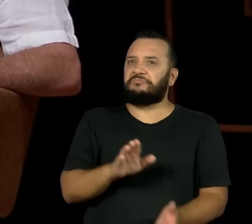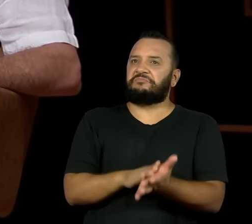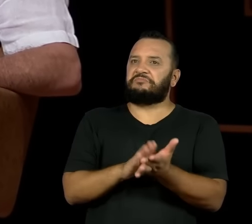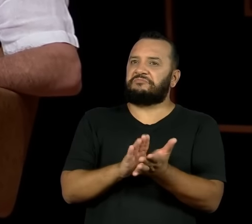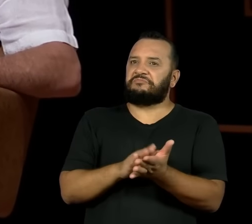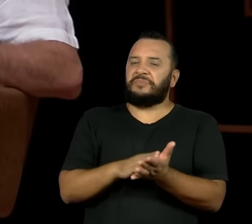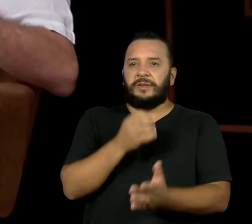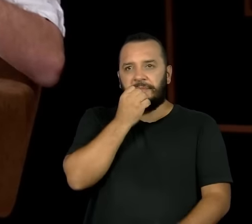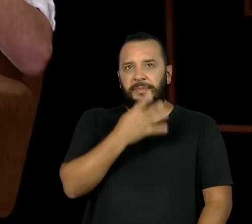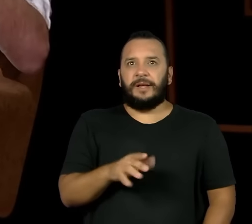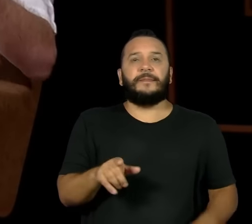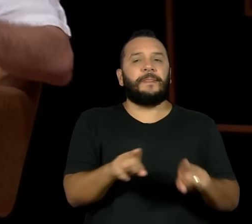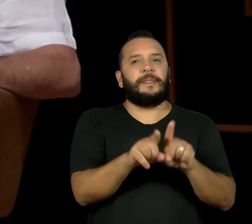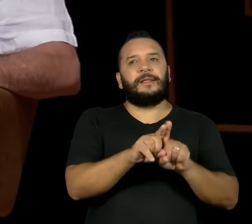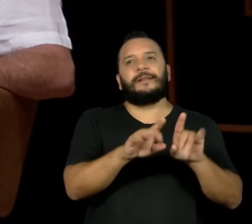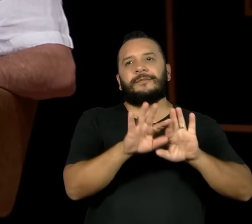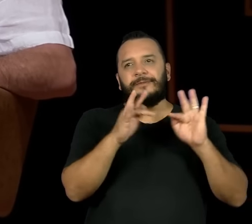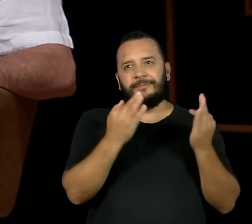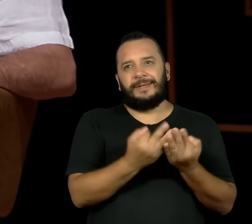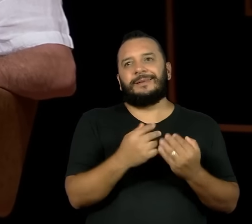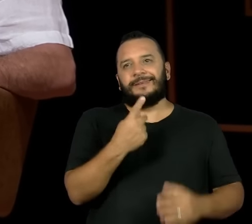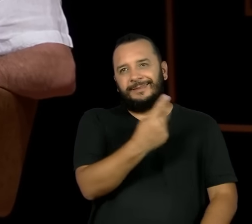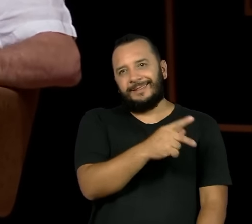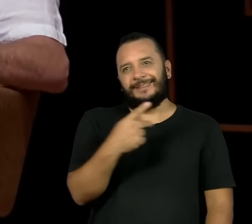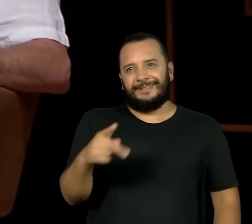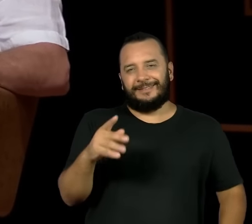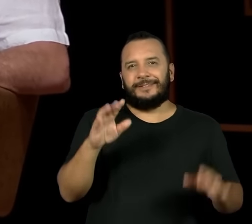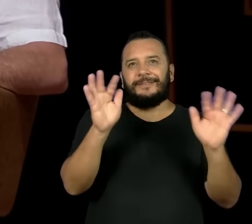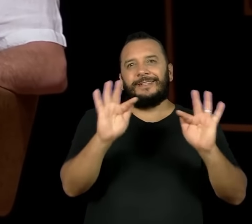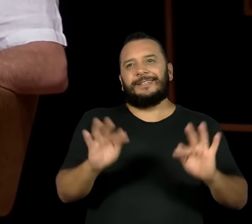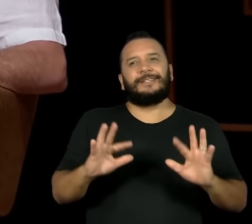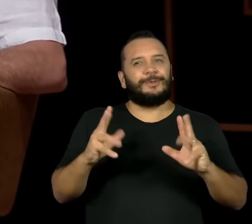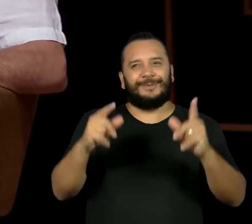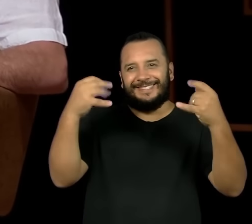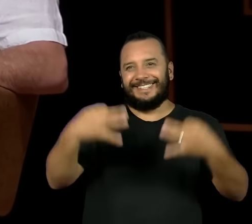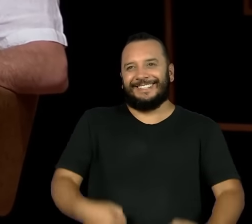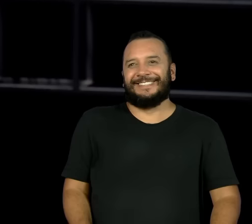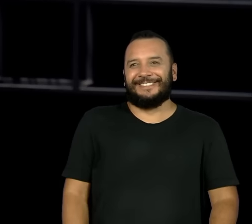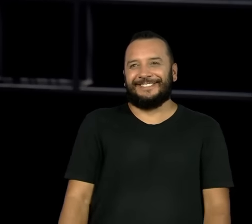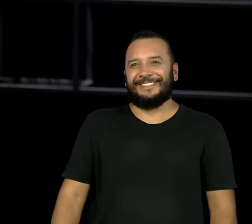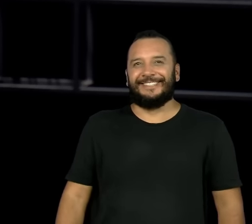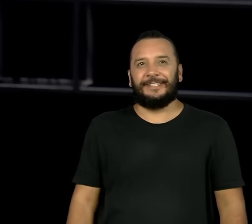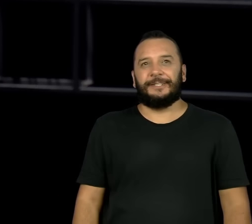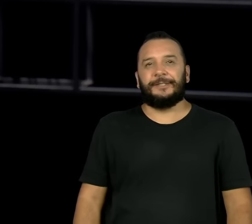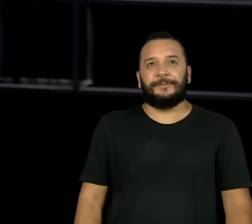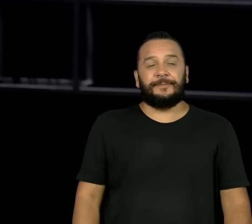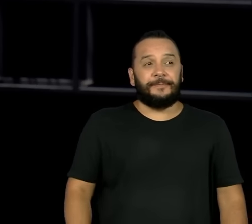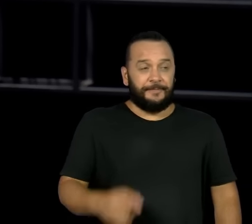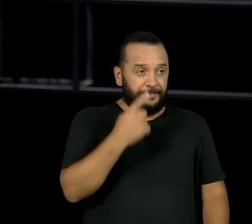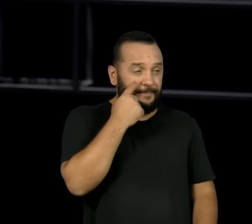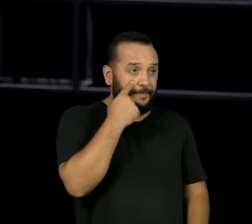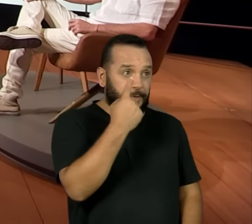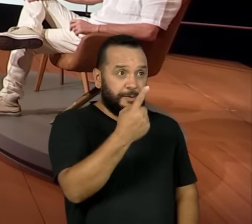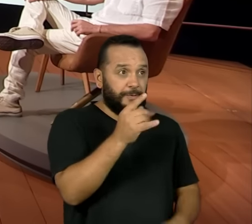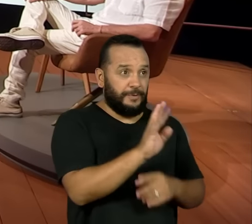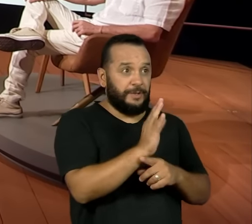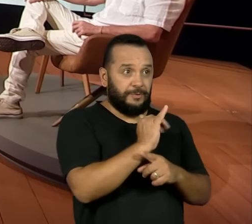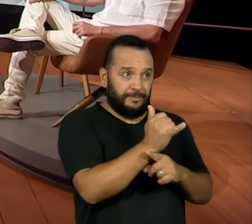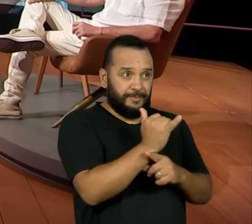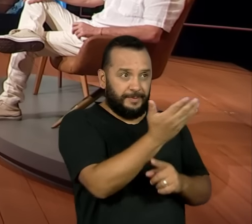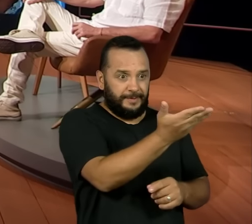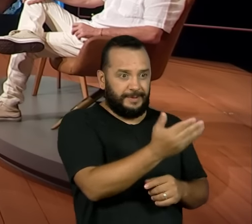e a família ficou feliz deu tudo certo vamos ver mais um depoimento